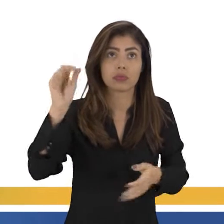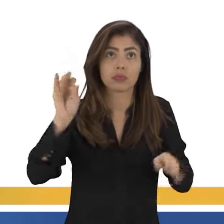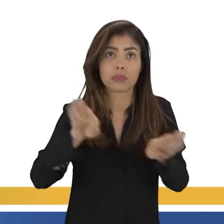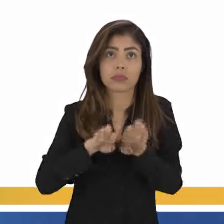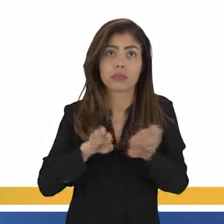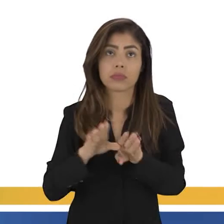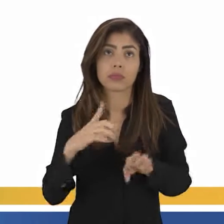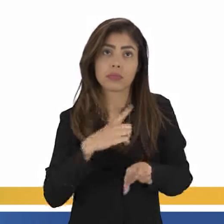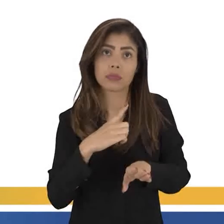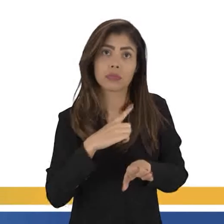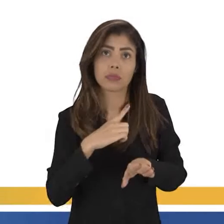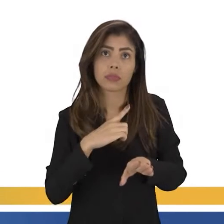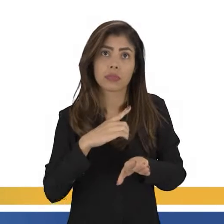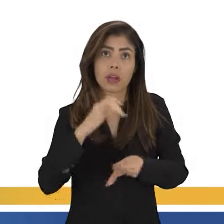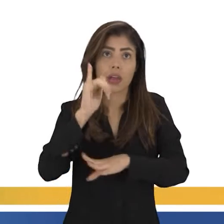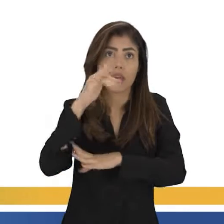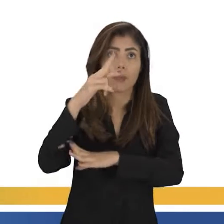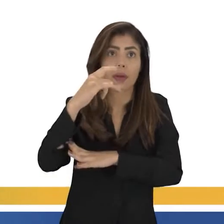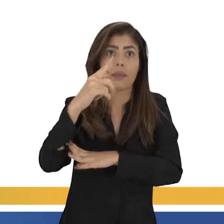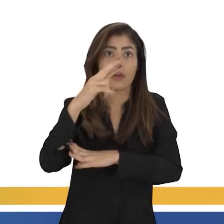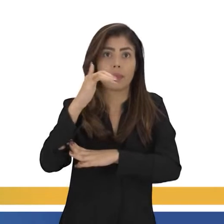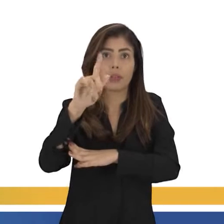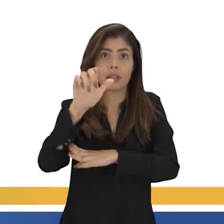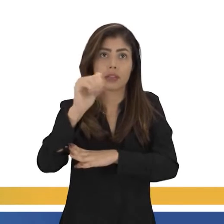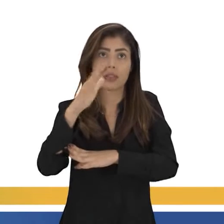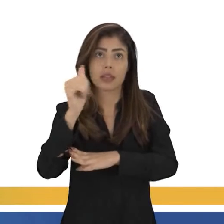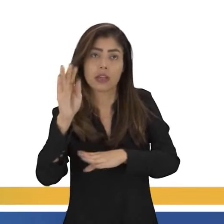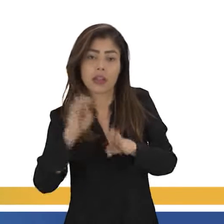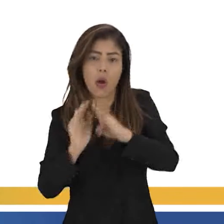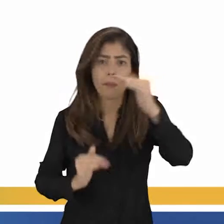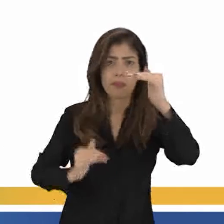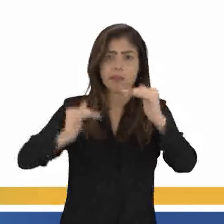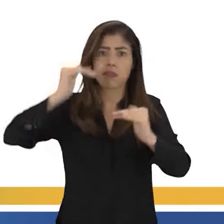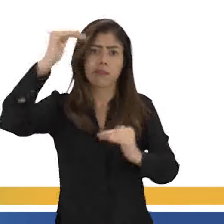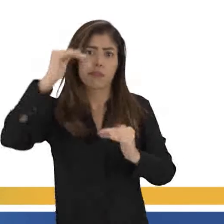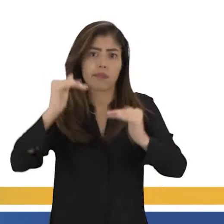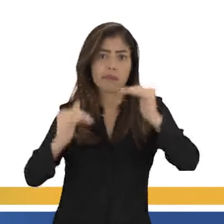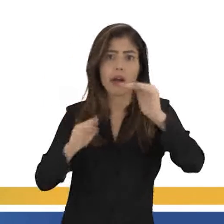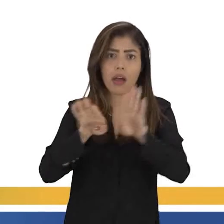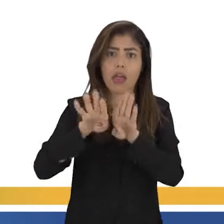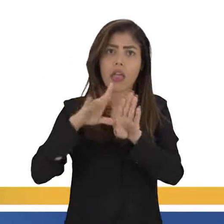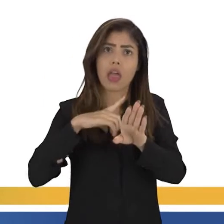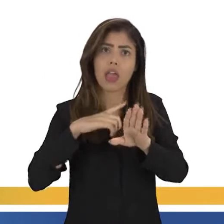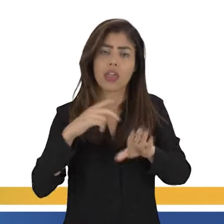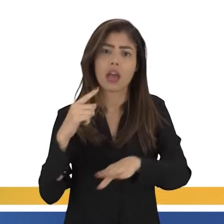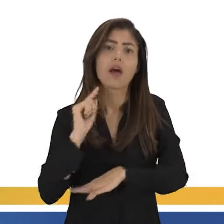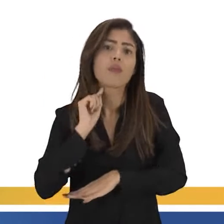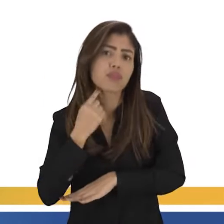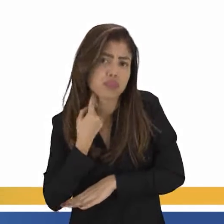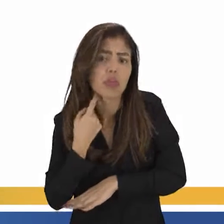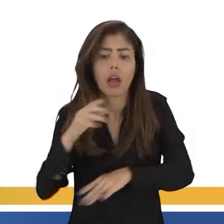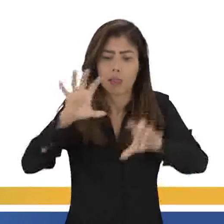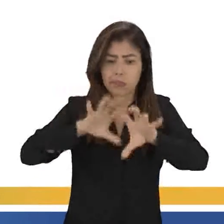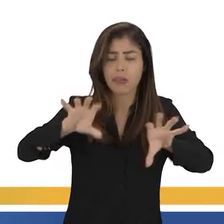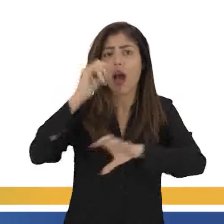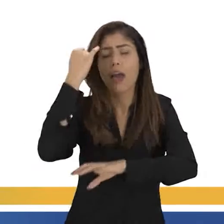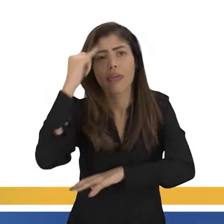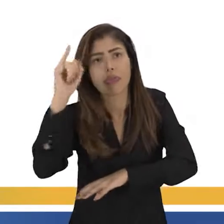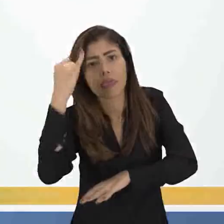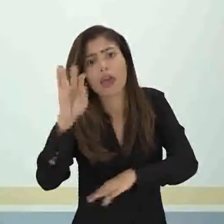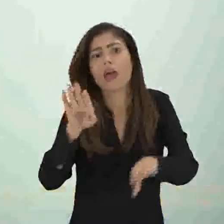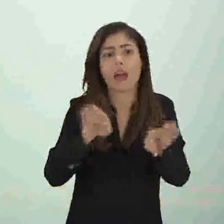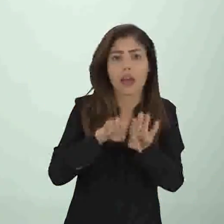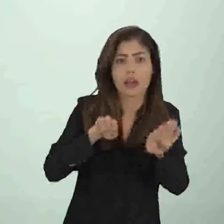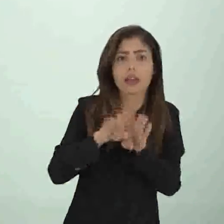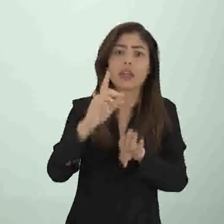superficial, impermeabilização do solo, aumento da temperatura, índices de poluição. Então, essas são as ideias,